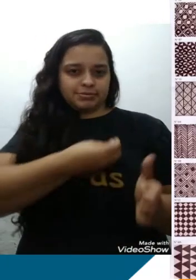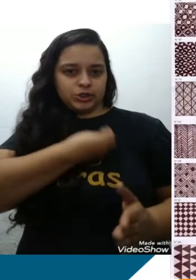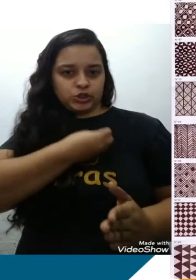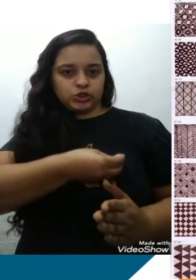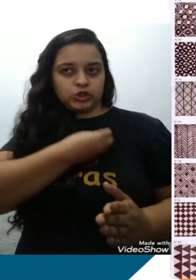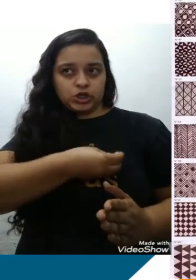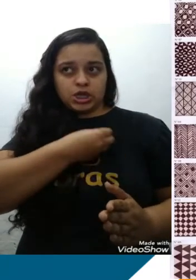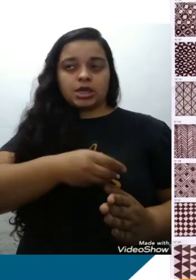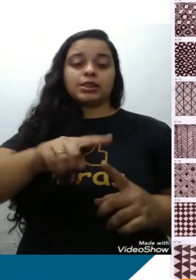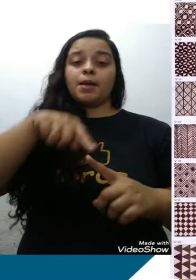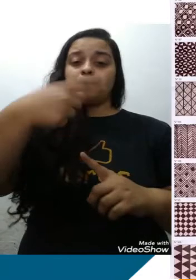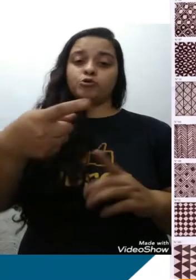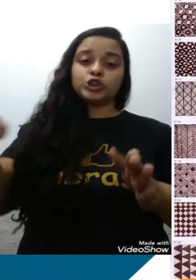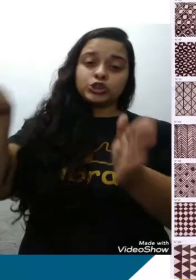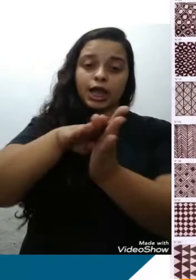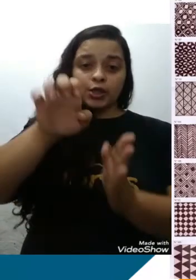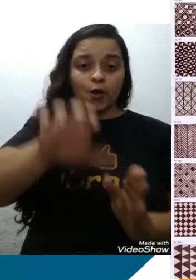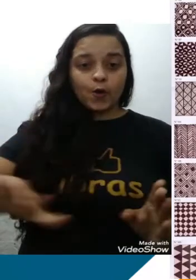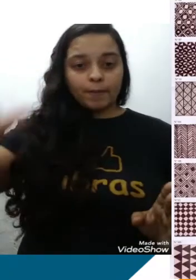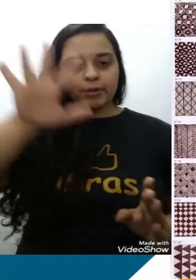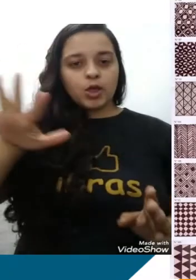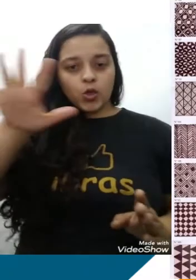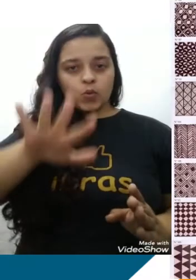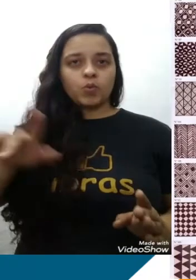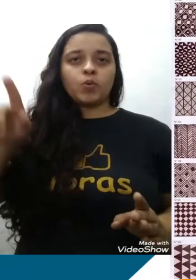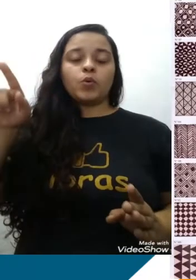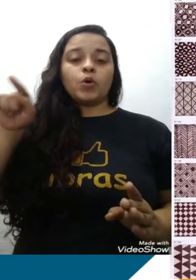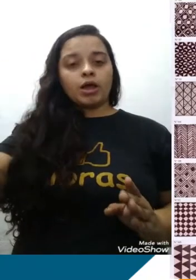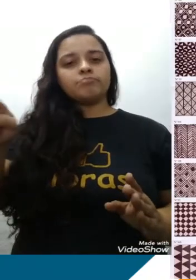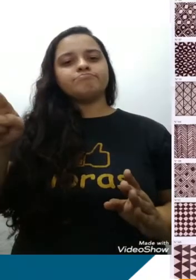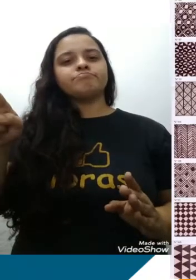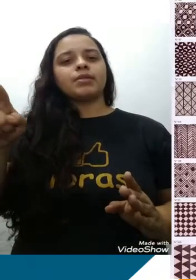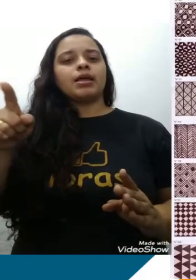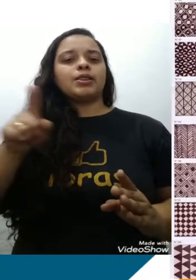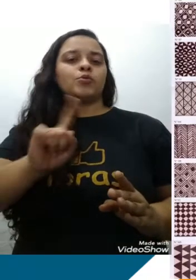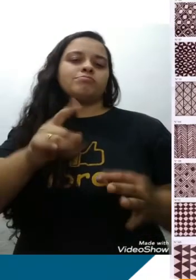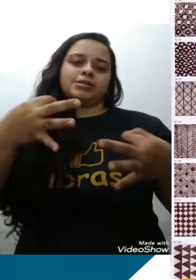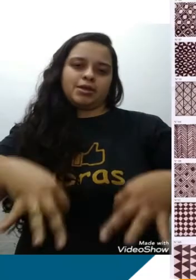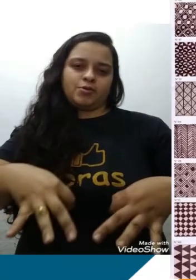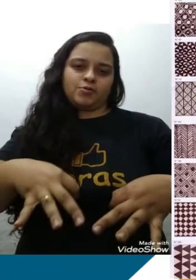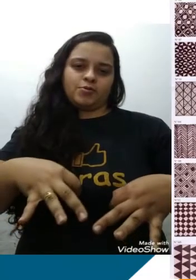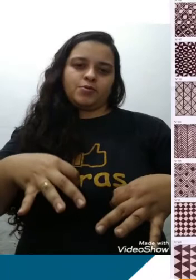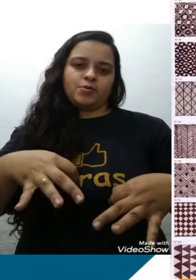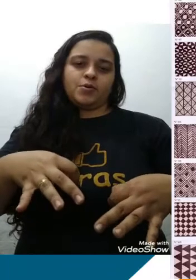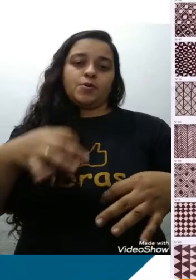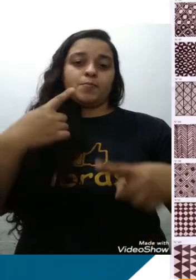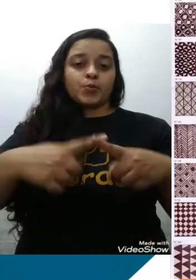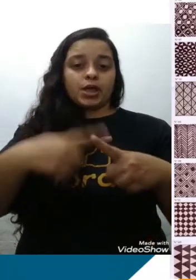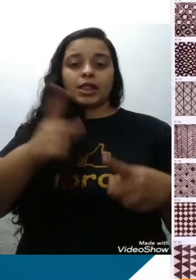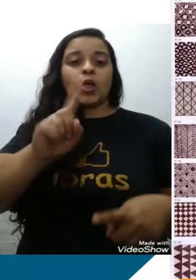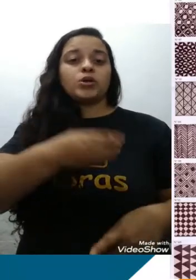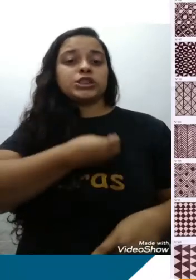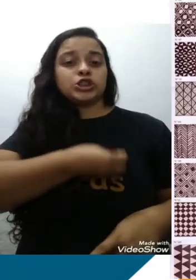dos europeus. Então falar em povos indígenas do Brasil ou os indígenas serem os primeiros brasileiros não está correto,